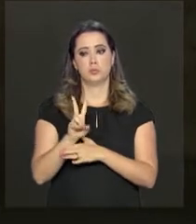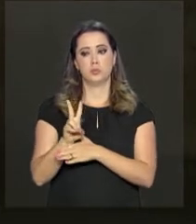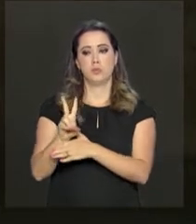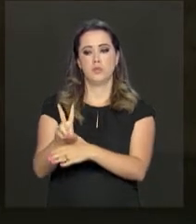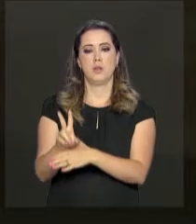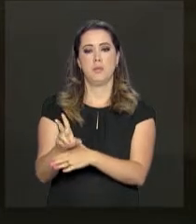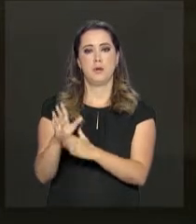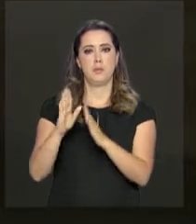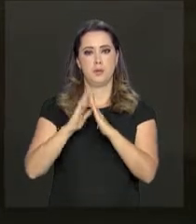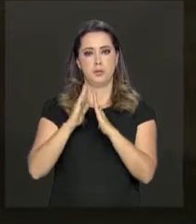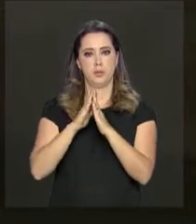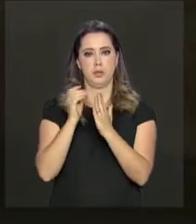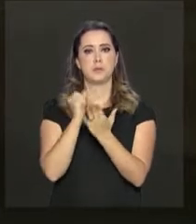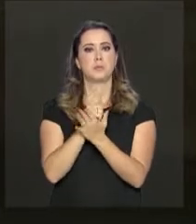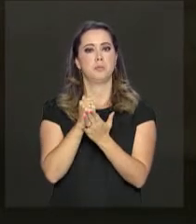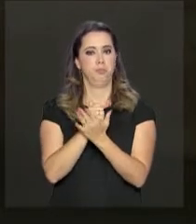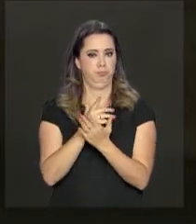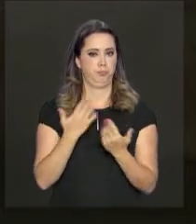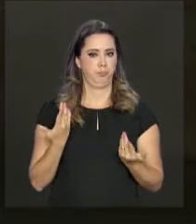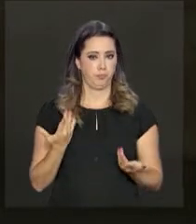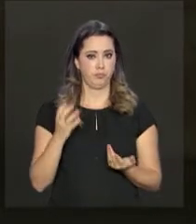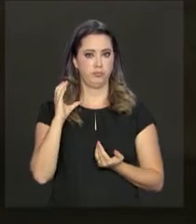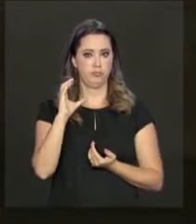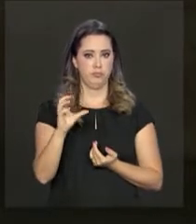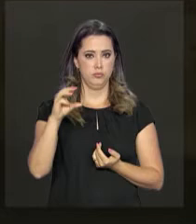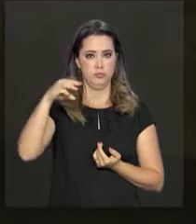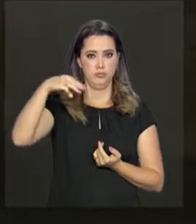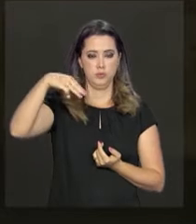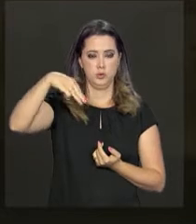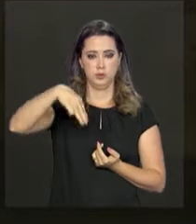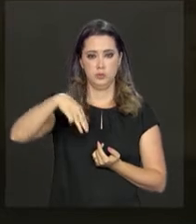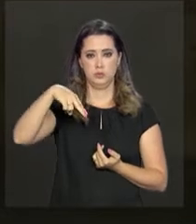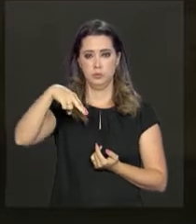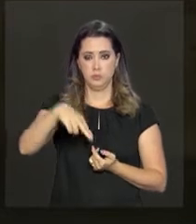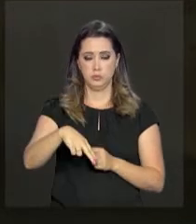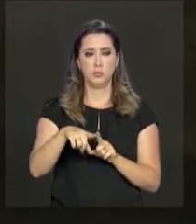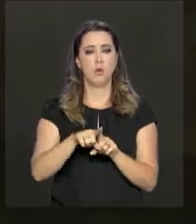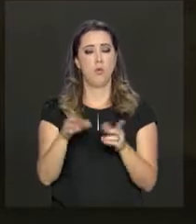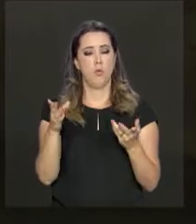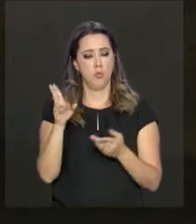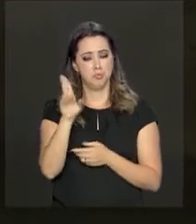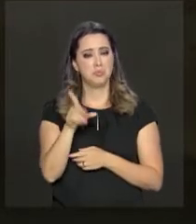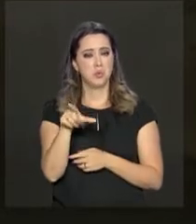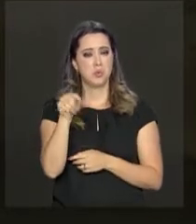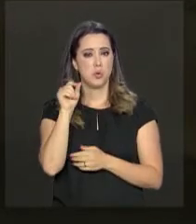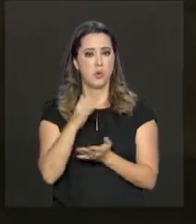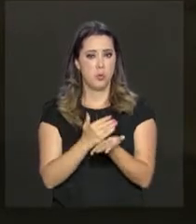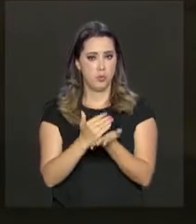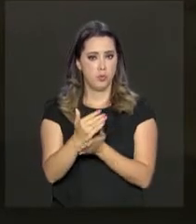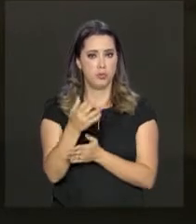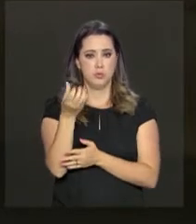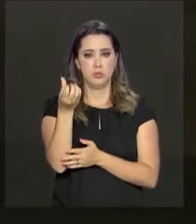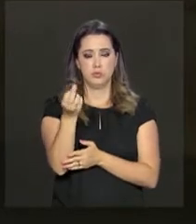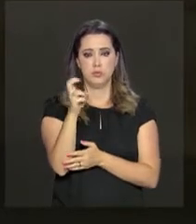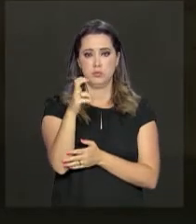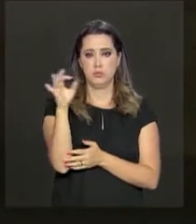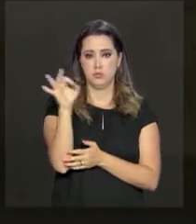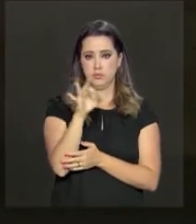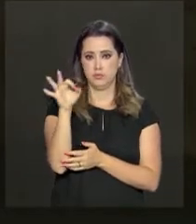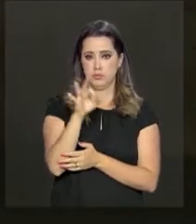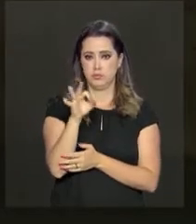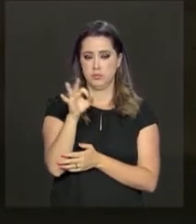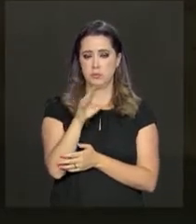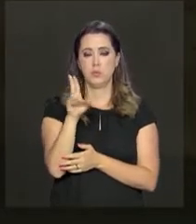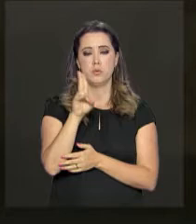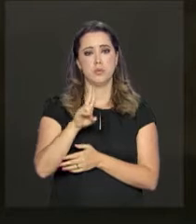o conselho monetário nacional decidiu manter os 65% do montante depositado em